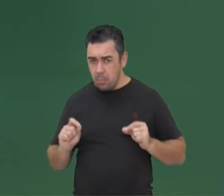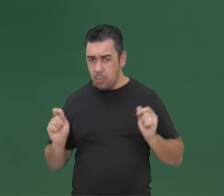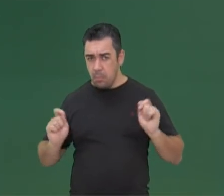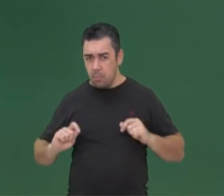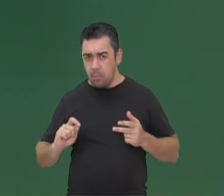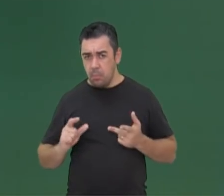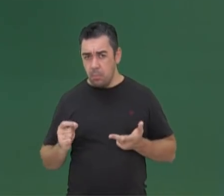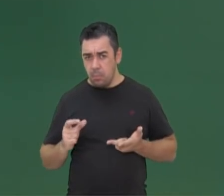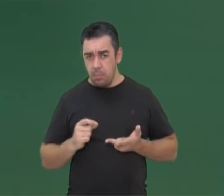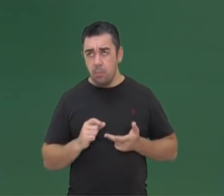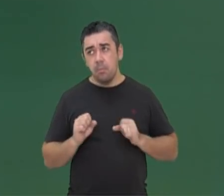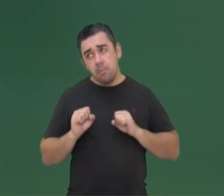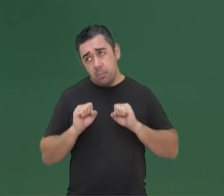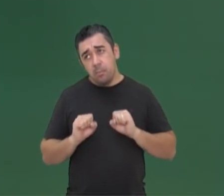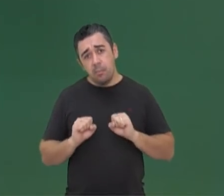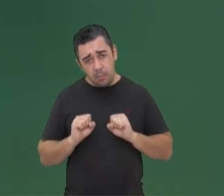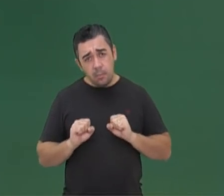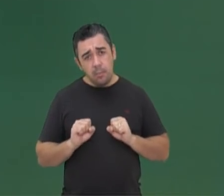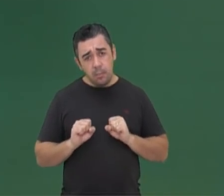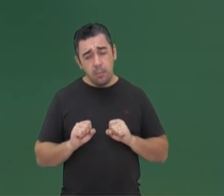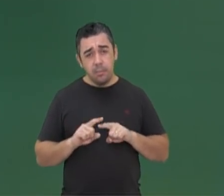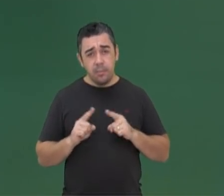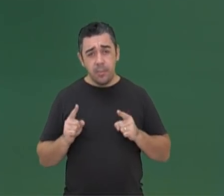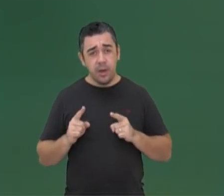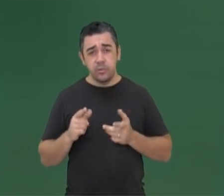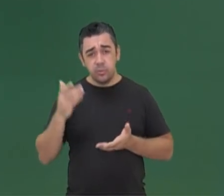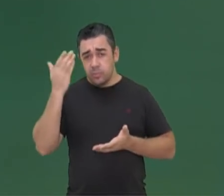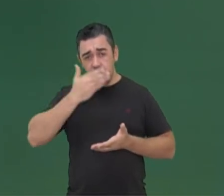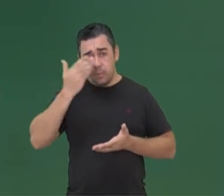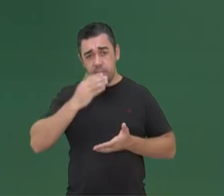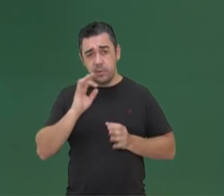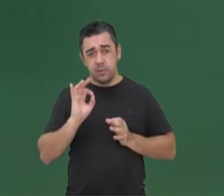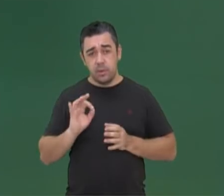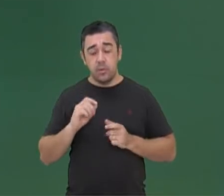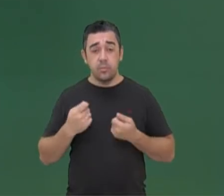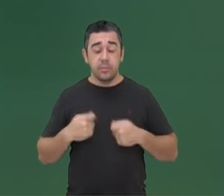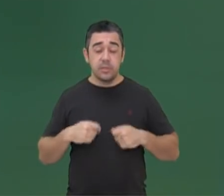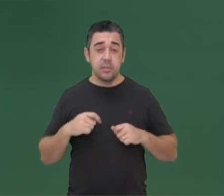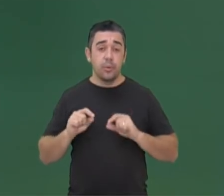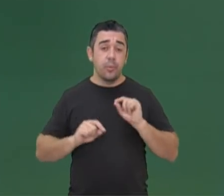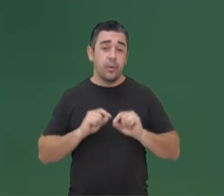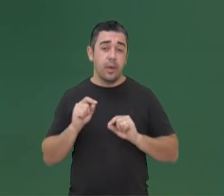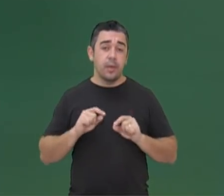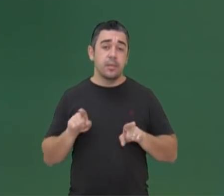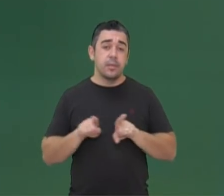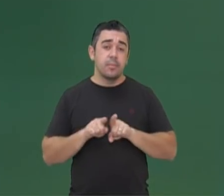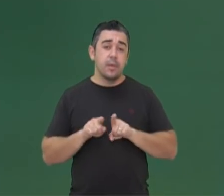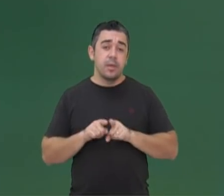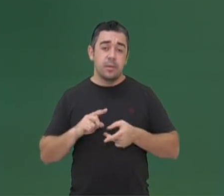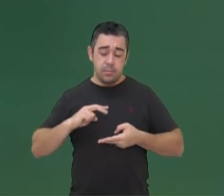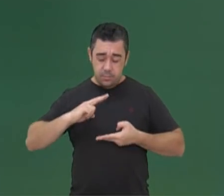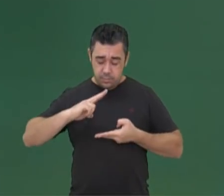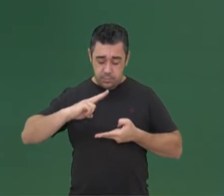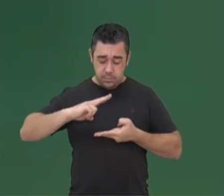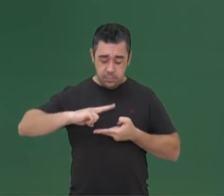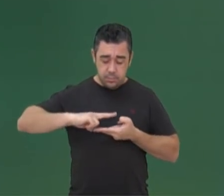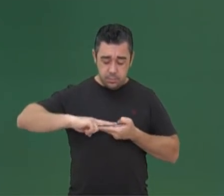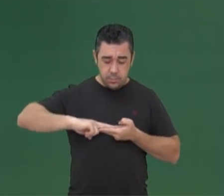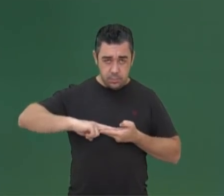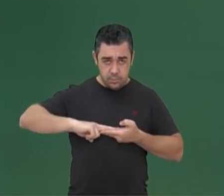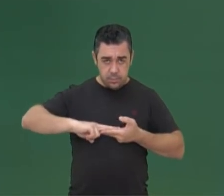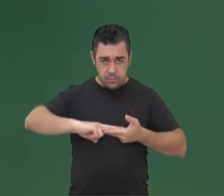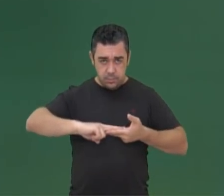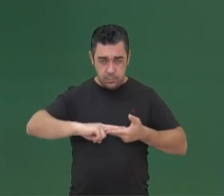formiga? Poder até você pode pôr, só que você não vai ver direito. O microscópio, ele precisa de luminosidade. Então, você